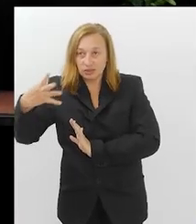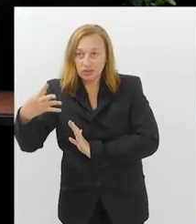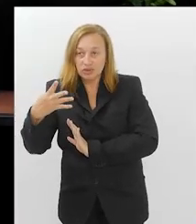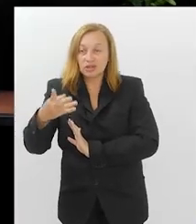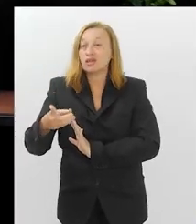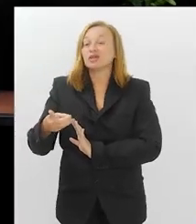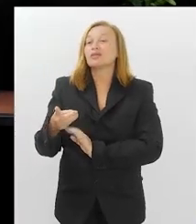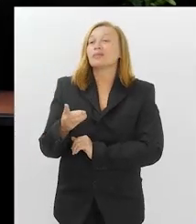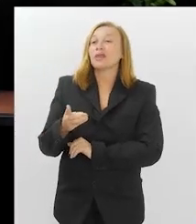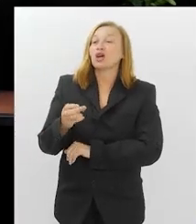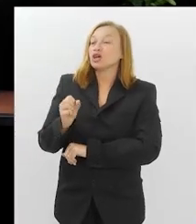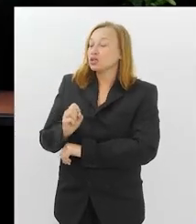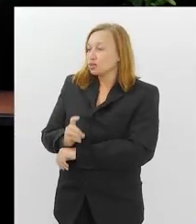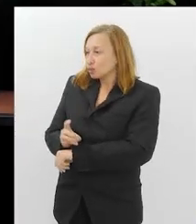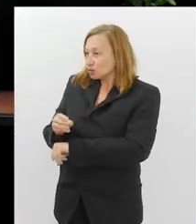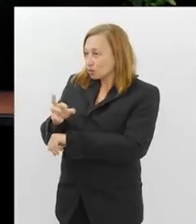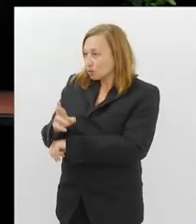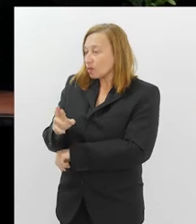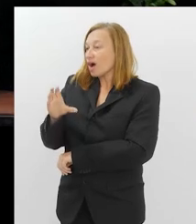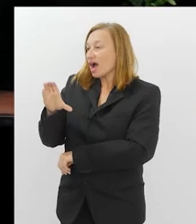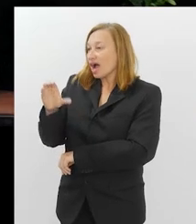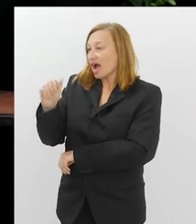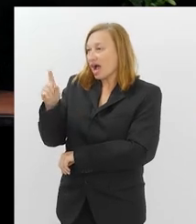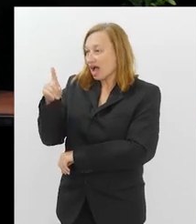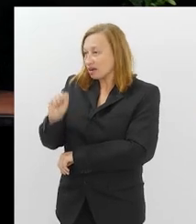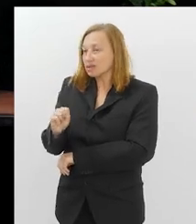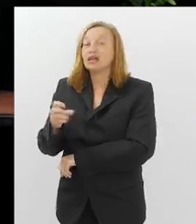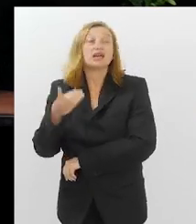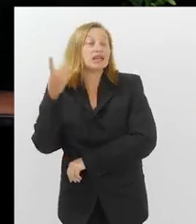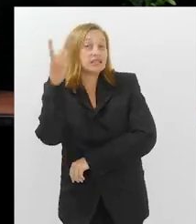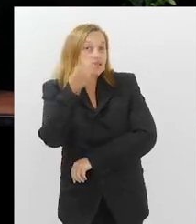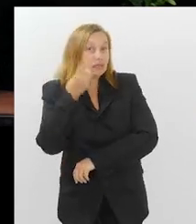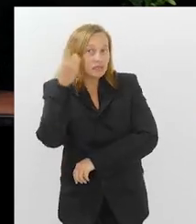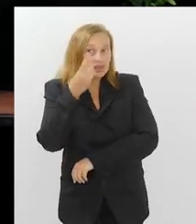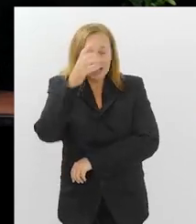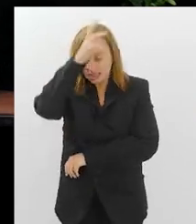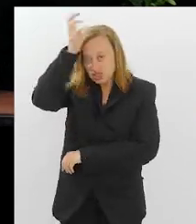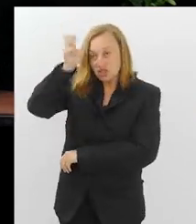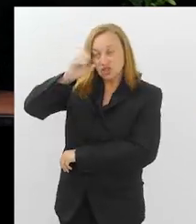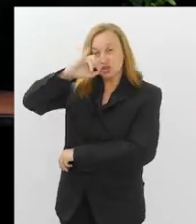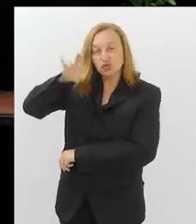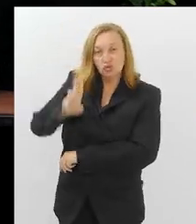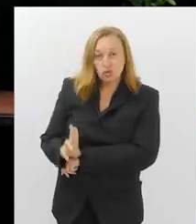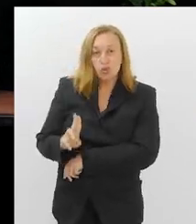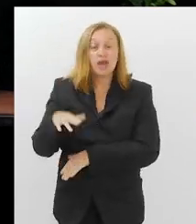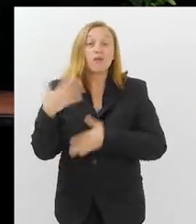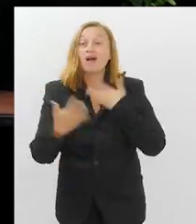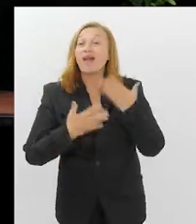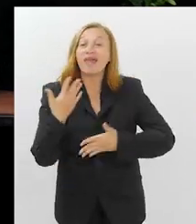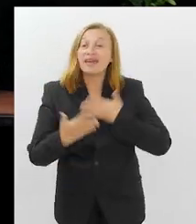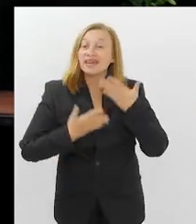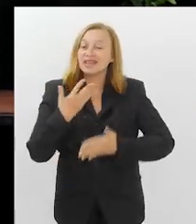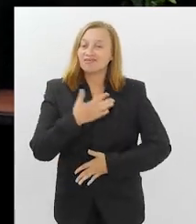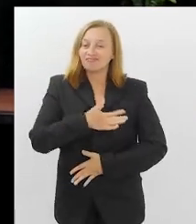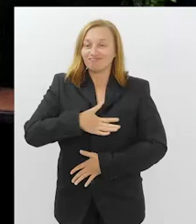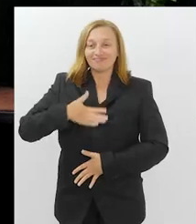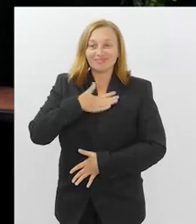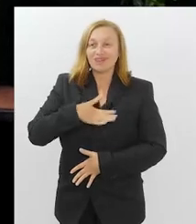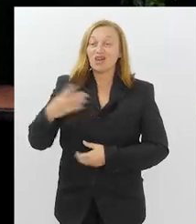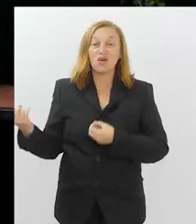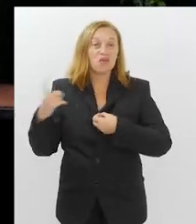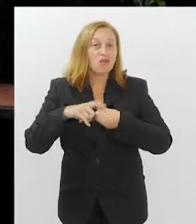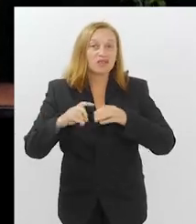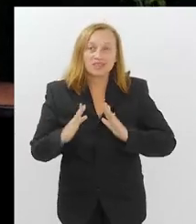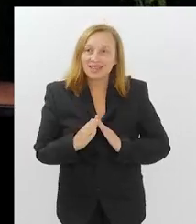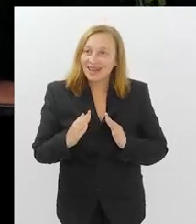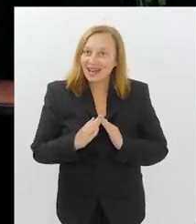Doutor Carlos Nicodemos, deputada Tia Ju, é com muita alegria, com muito prazer, eu volto a essa